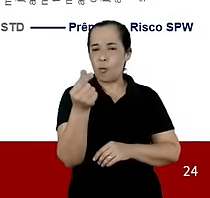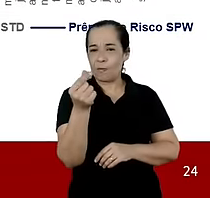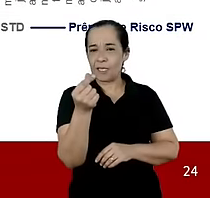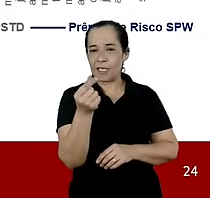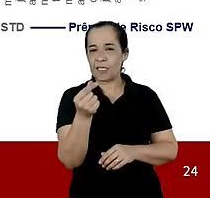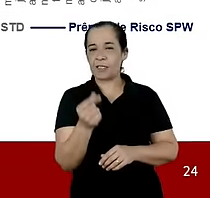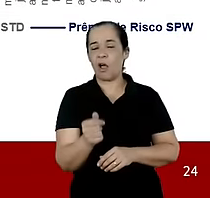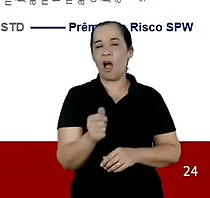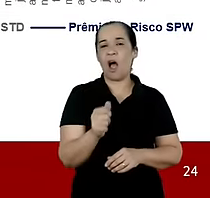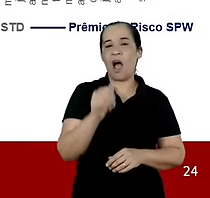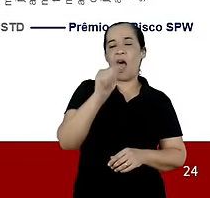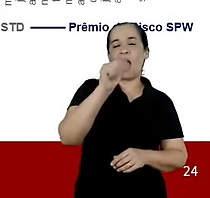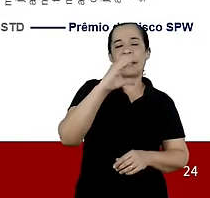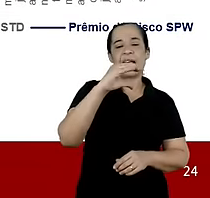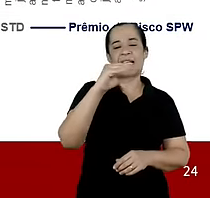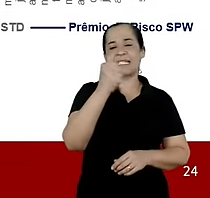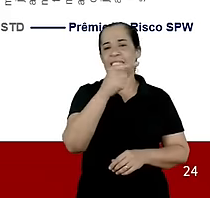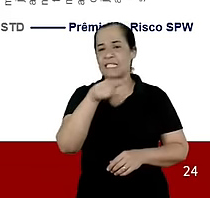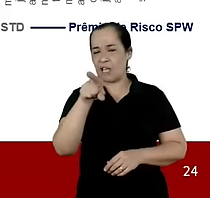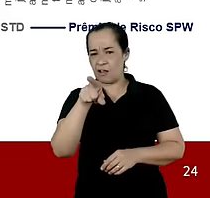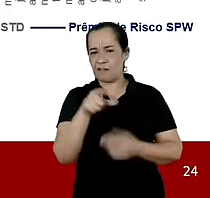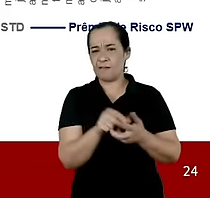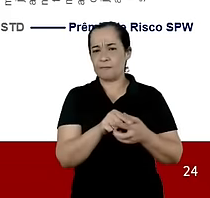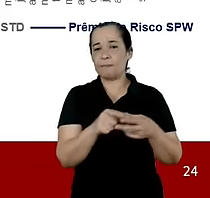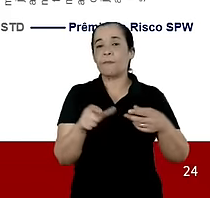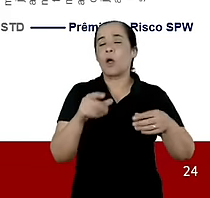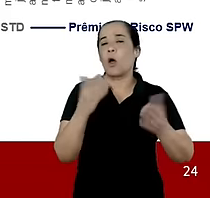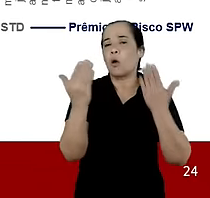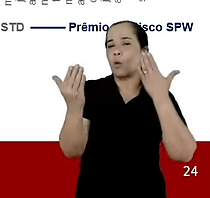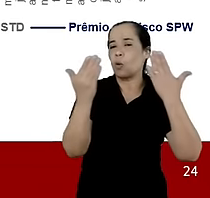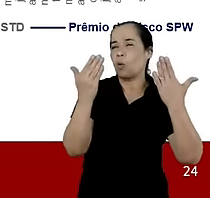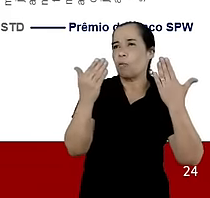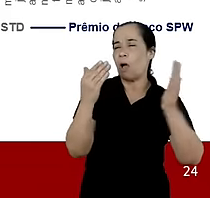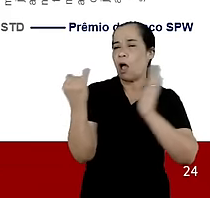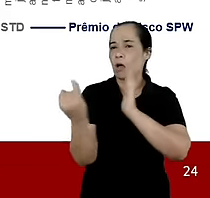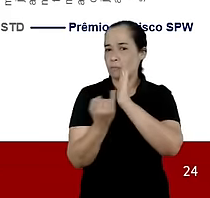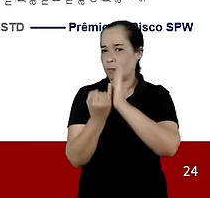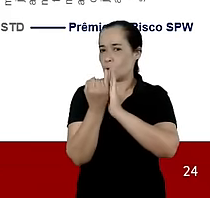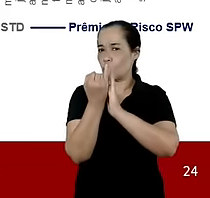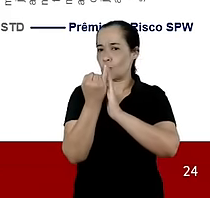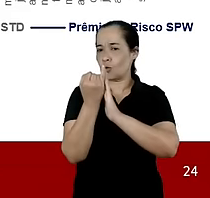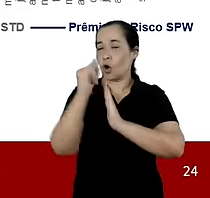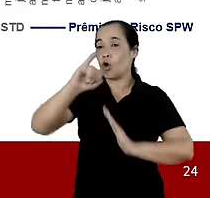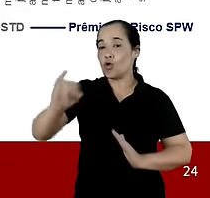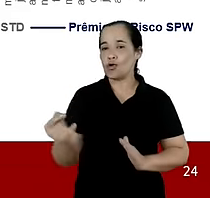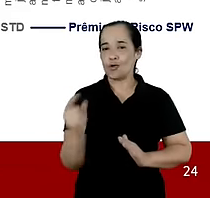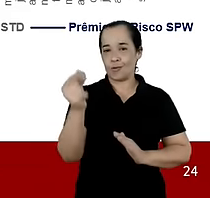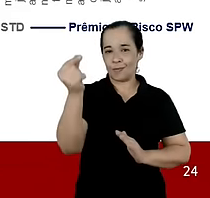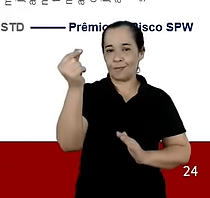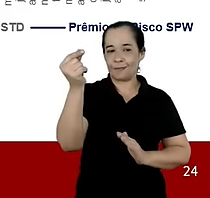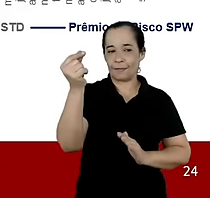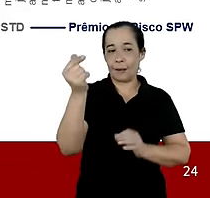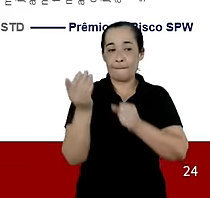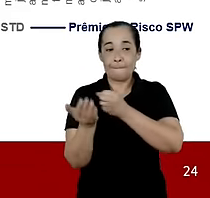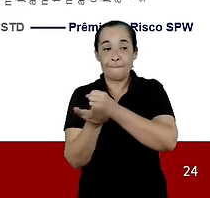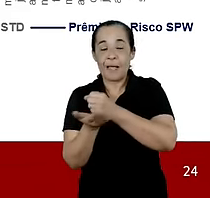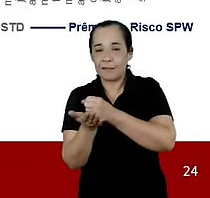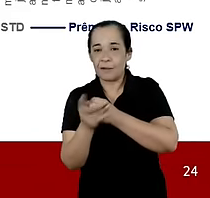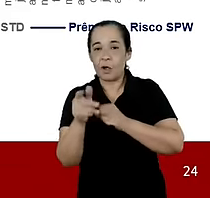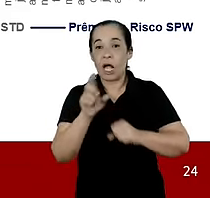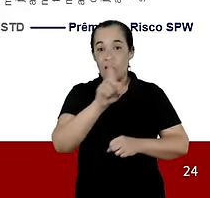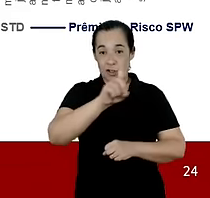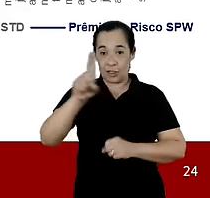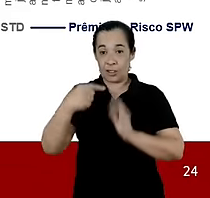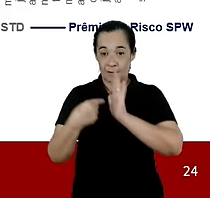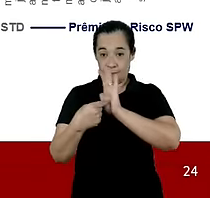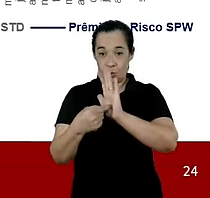avaliação do lucro e compara o que seria Teoricamente os juros lá o Prêmio tá no nível de baixo o gráfico da direita mostra hoje tá